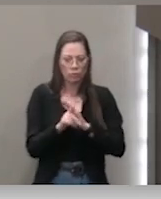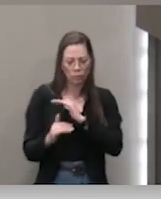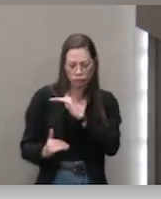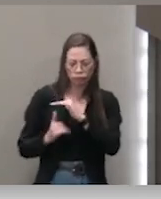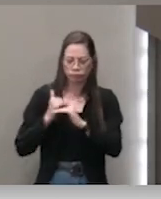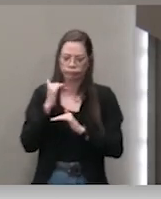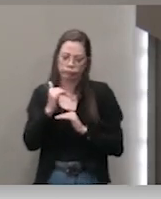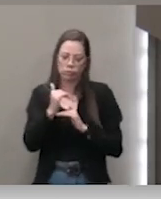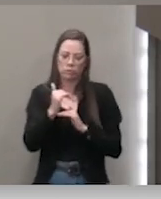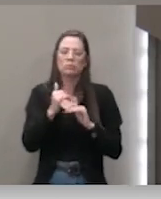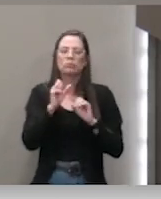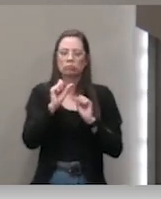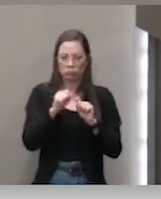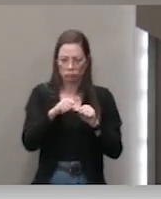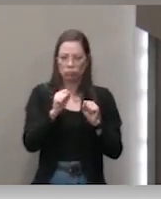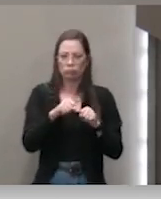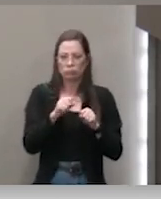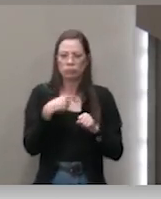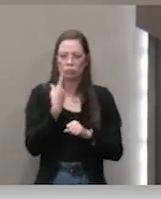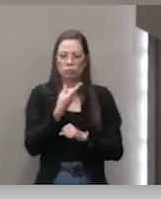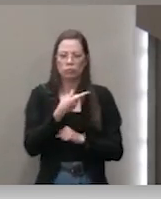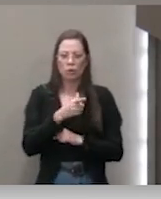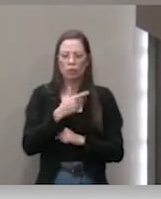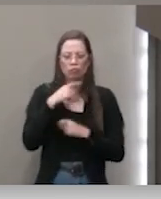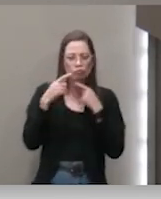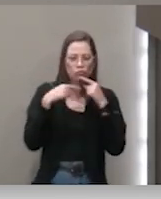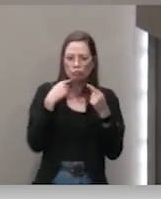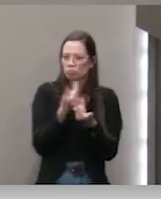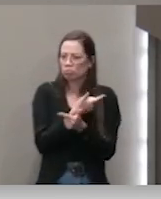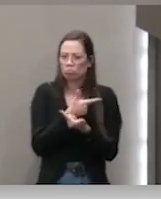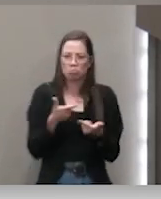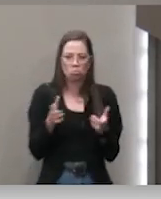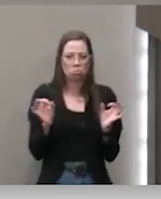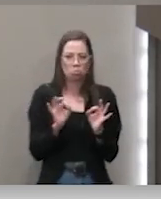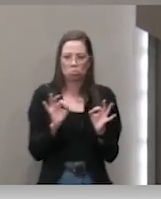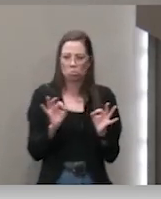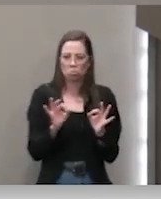dúvida alguma, escolas militares ou